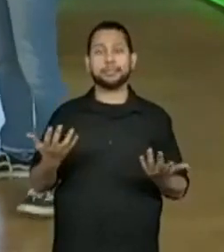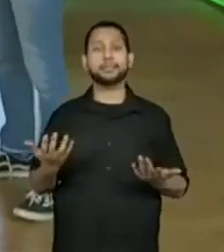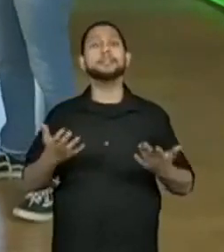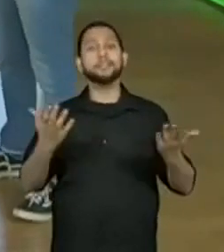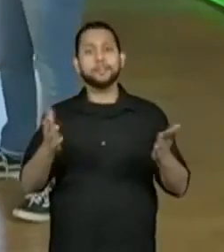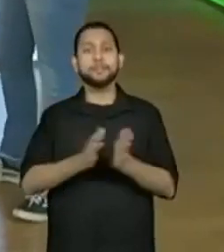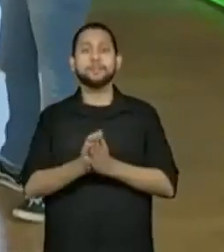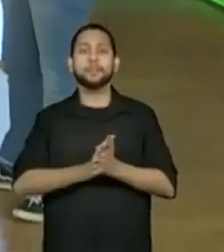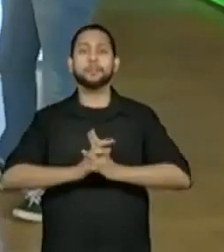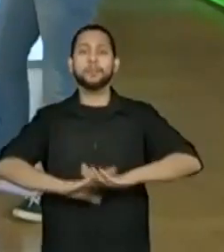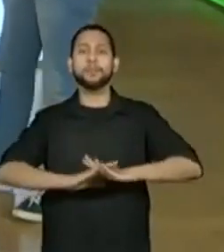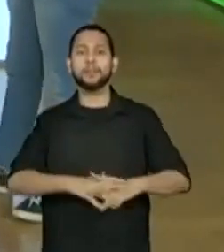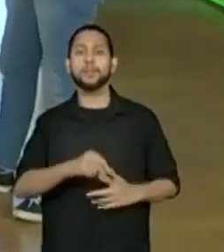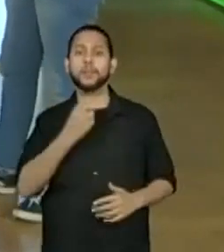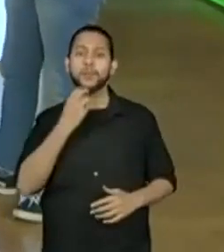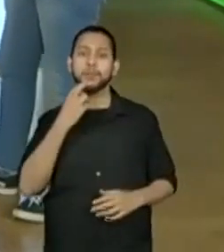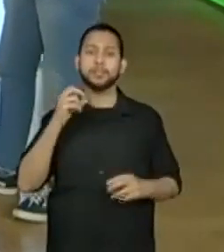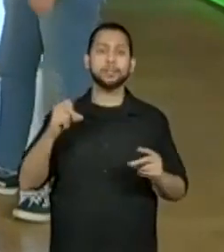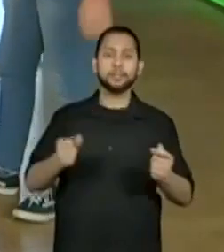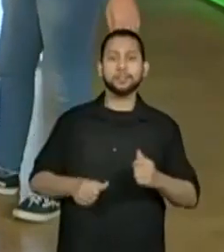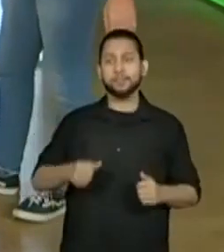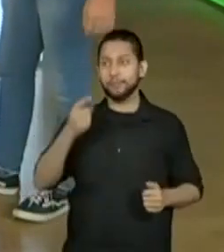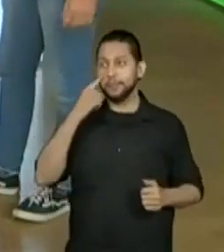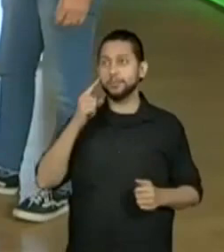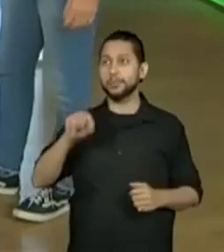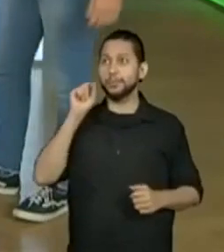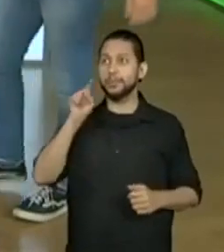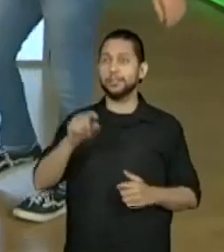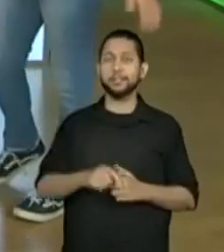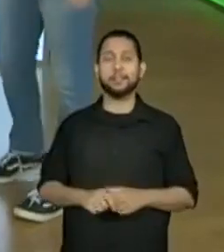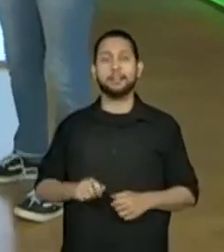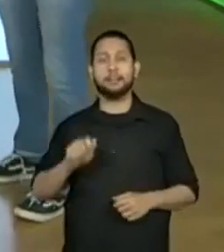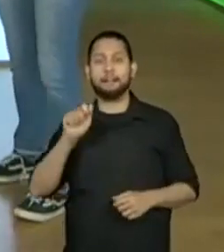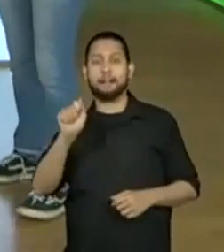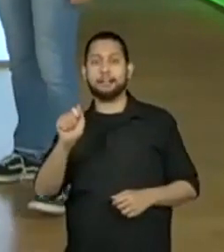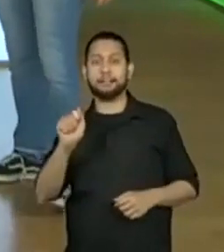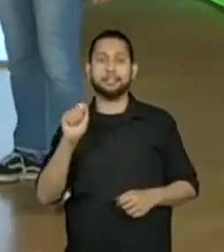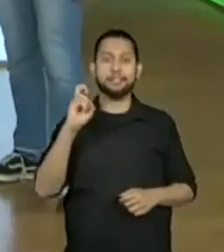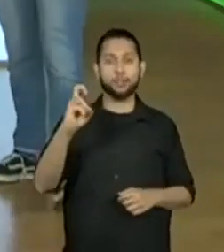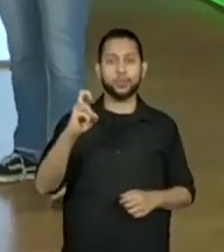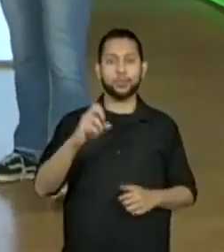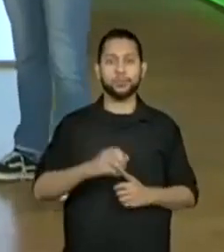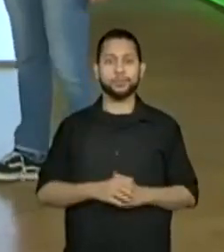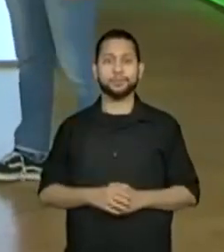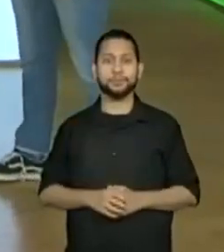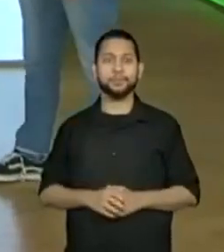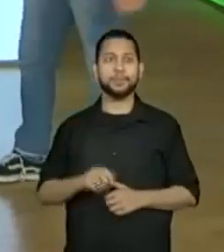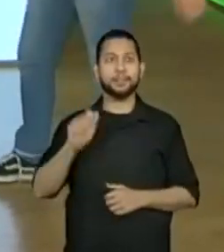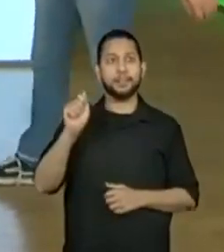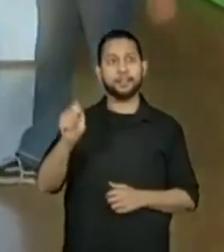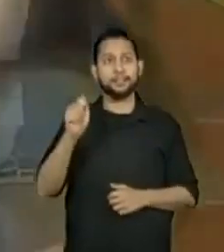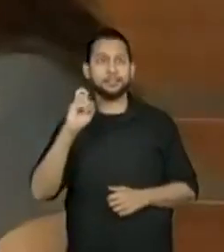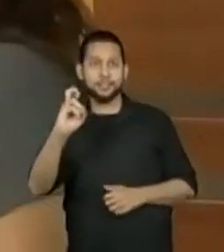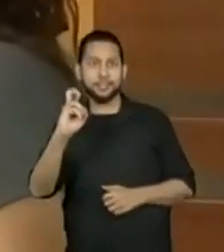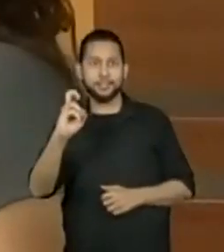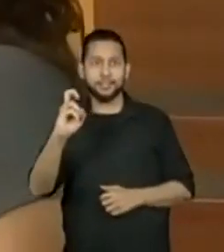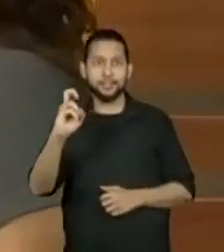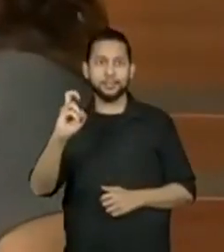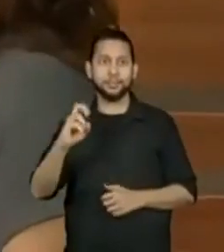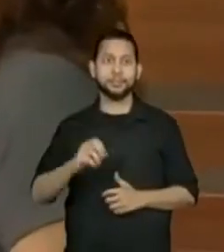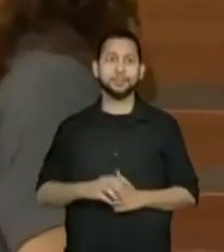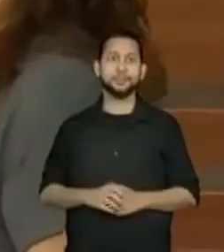no coração, sem medo de ser feliz. Aqui não vai perder, não. A5. Até rimou. No pancadão. Rimou até. A...